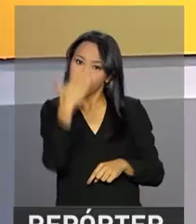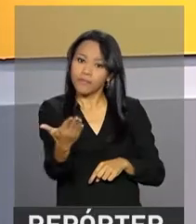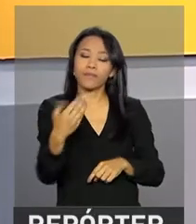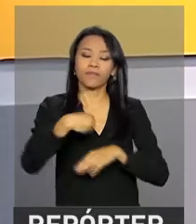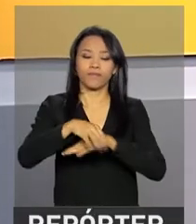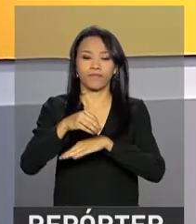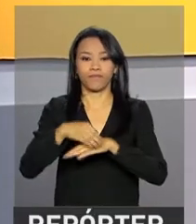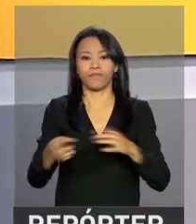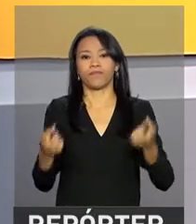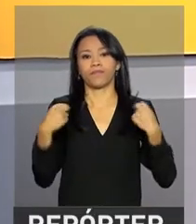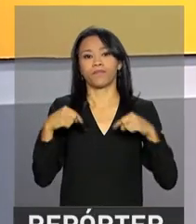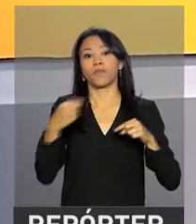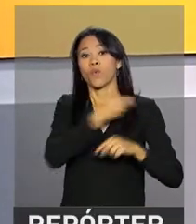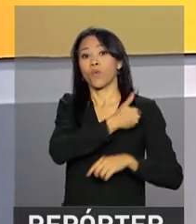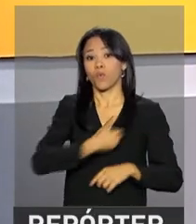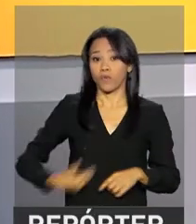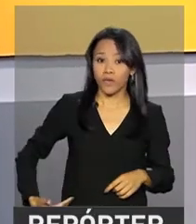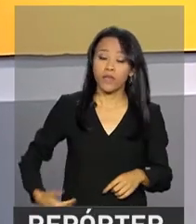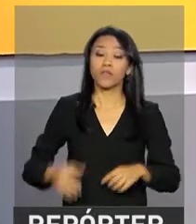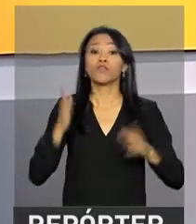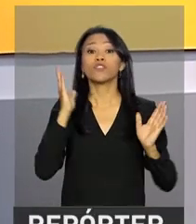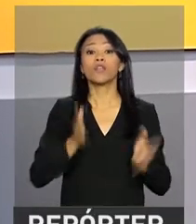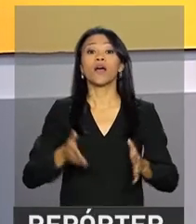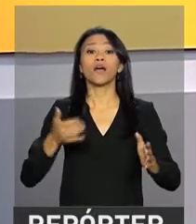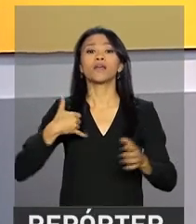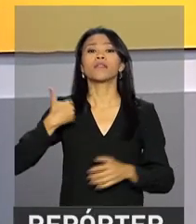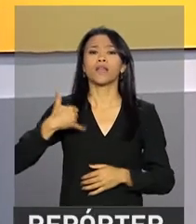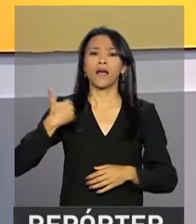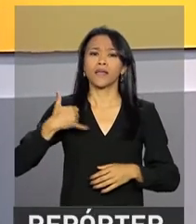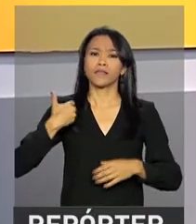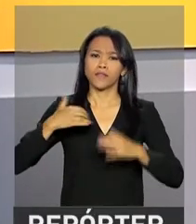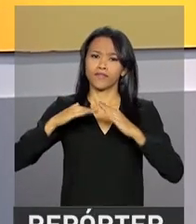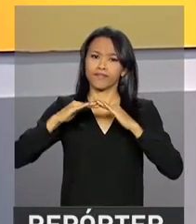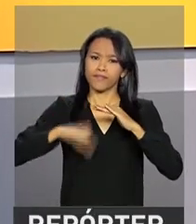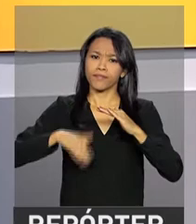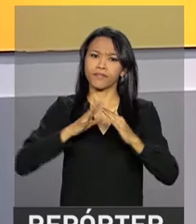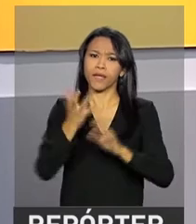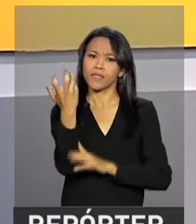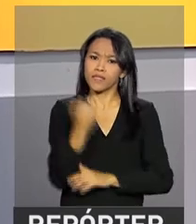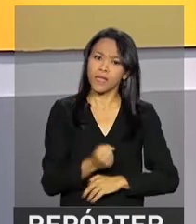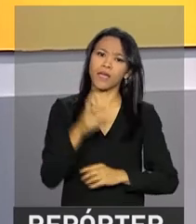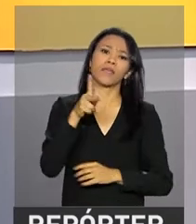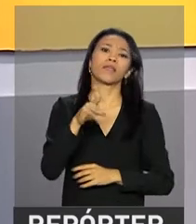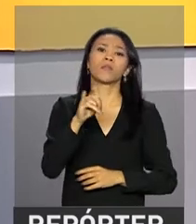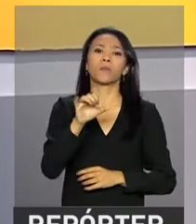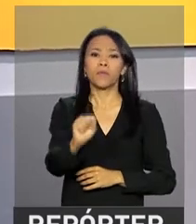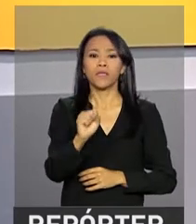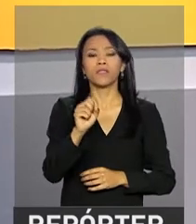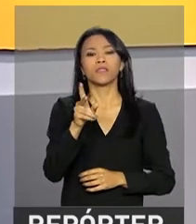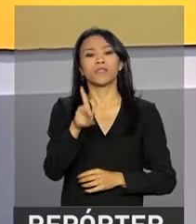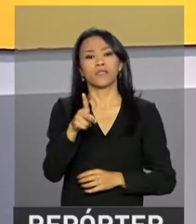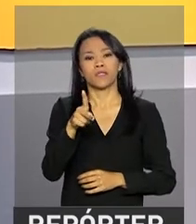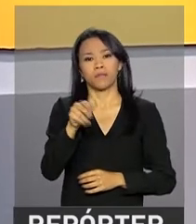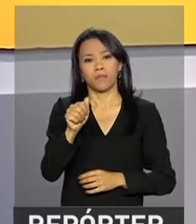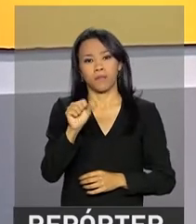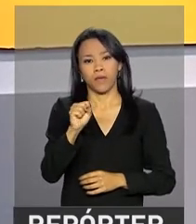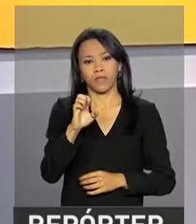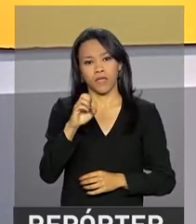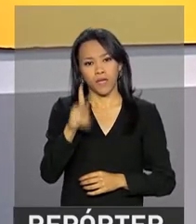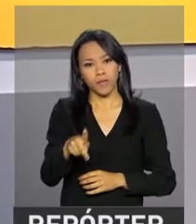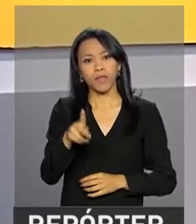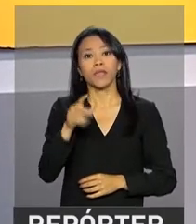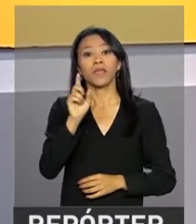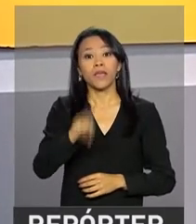o governo reduziu a idade para o saque do pis pasep a expectativa é que 16 bilhões de reais sejam